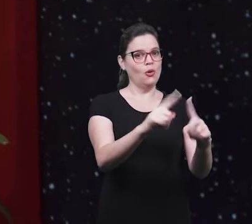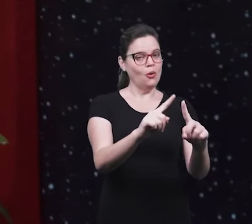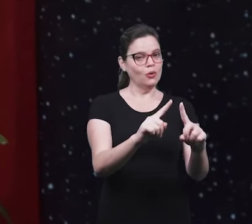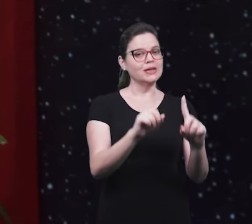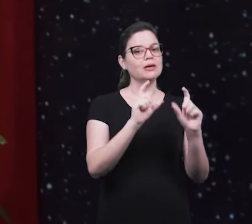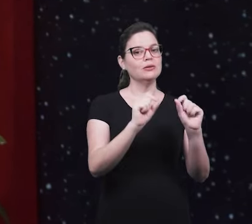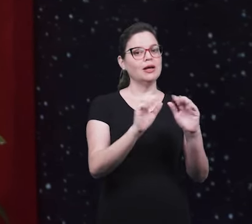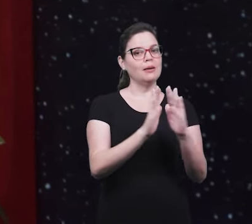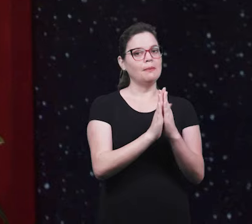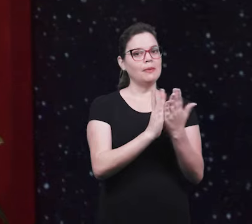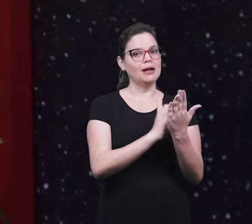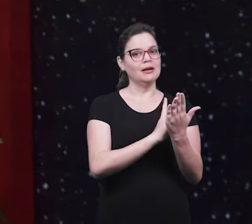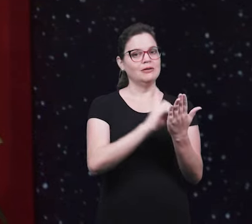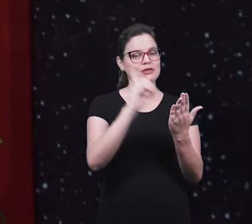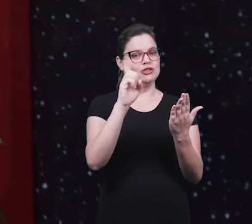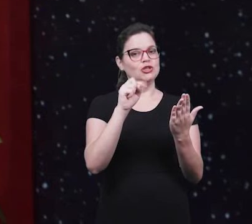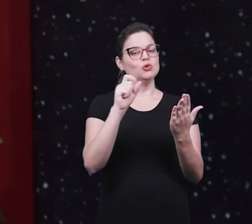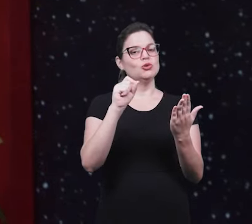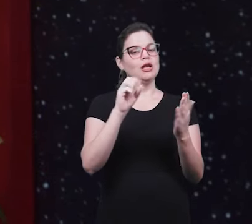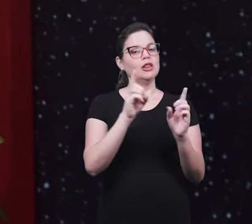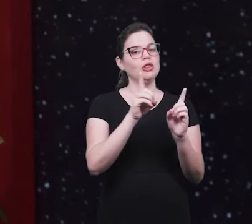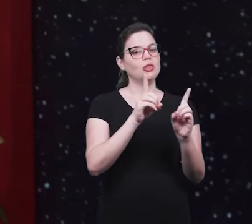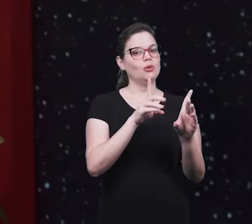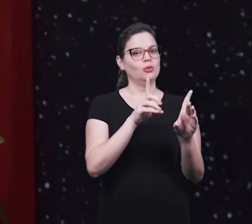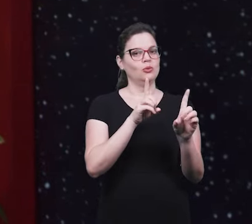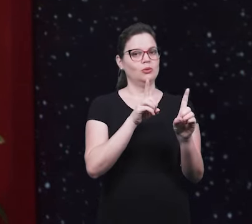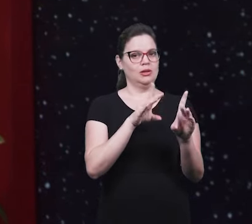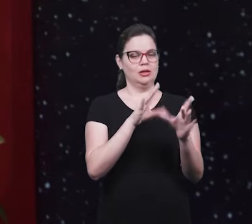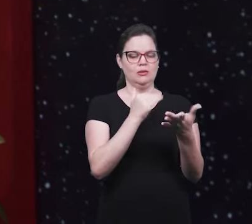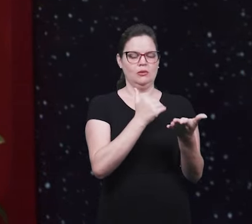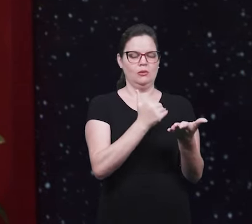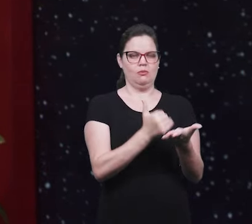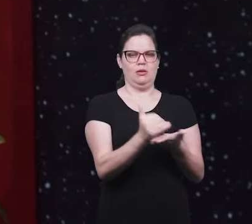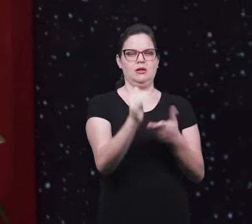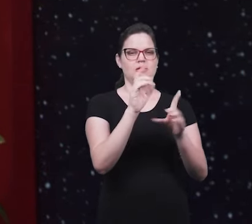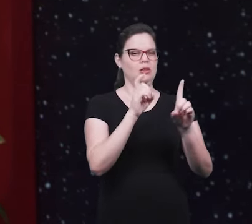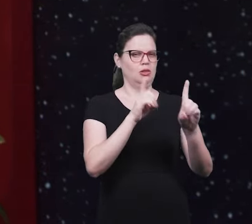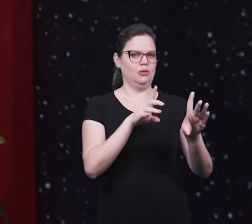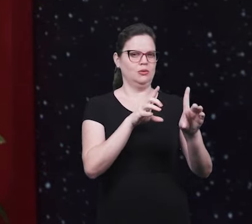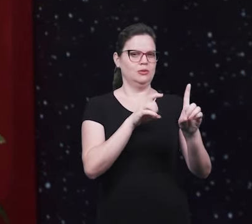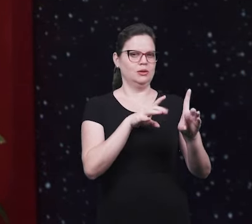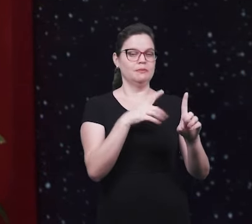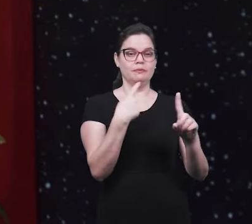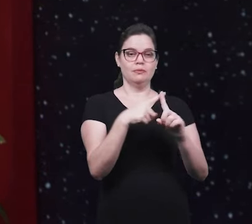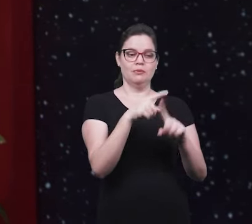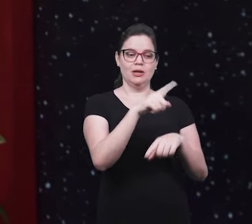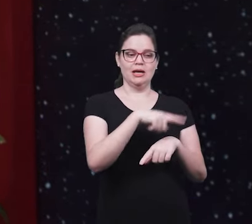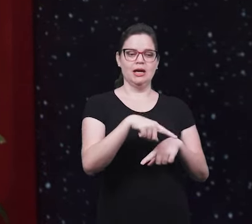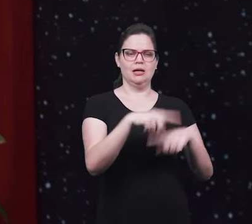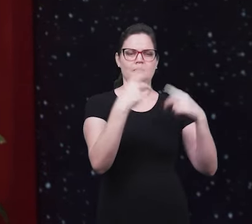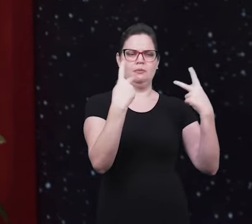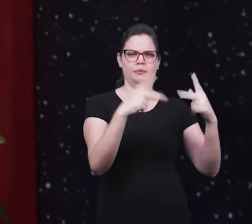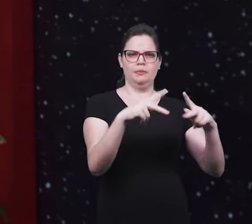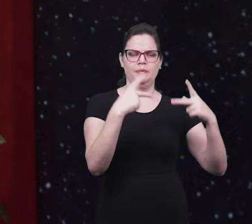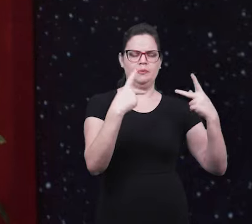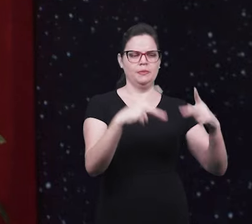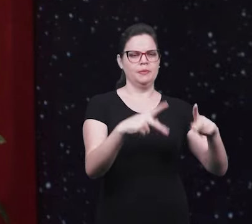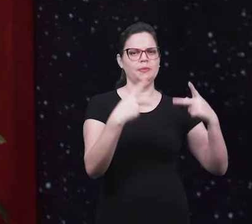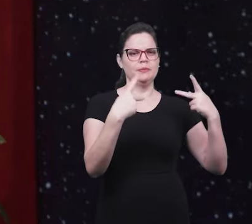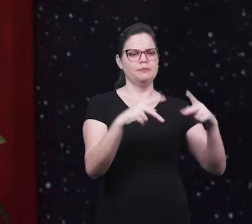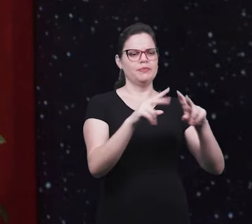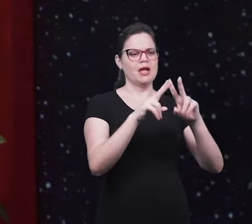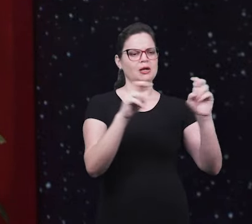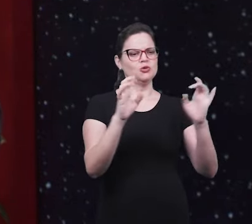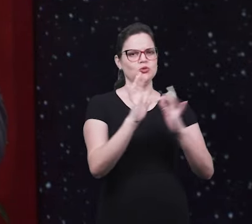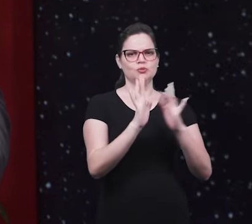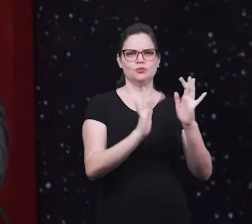Pai, ou seja, à doutrina. Então eles estavam pregando, estavam levando o nome de Jesus, estavam ali formando a